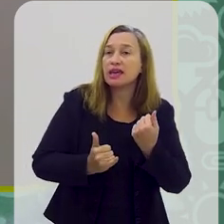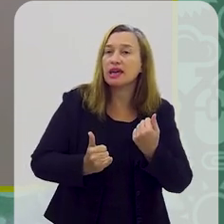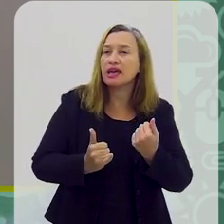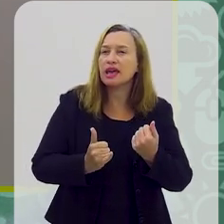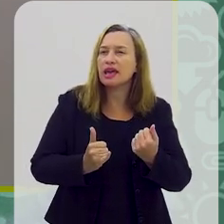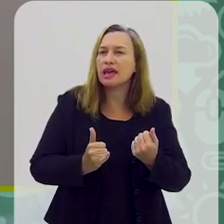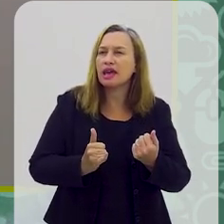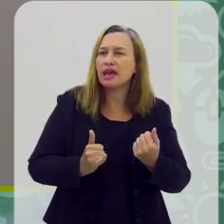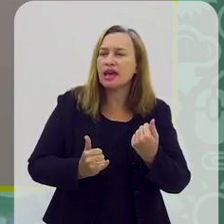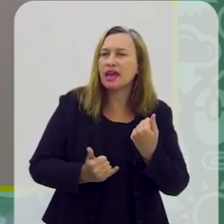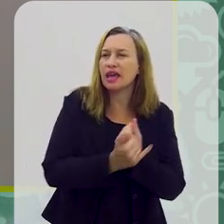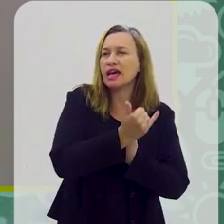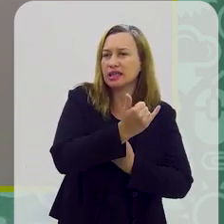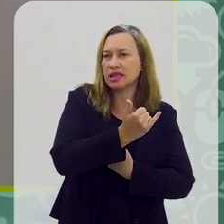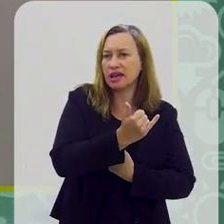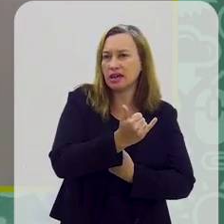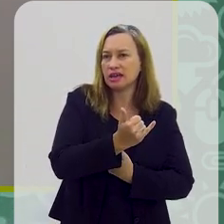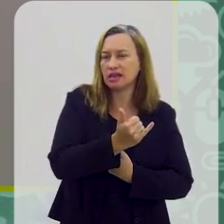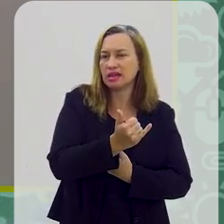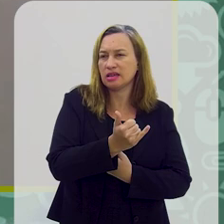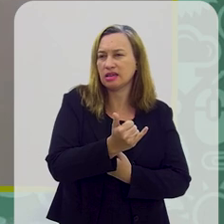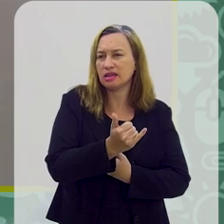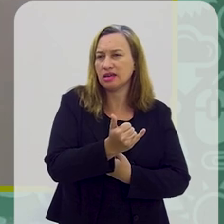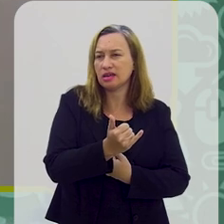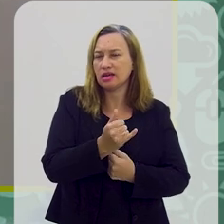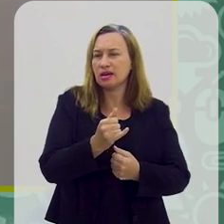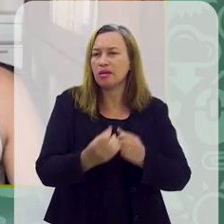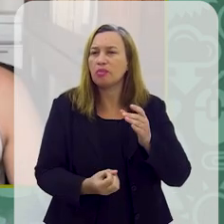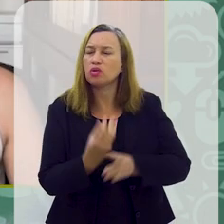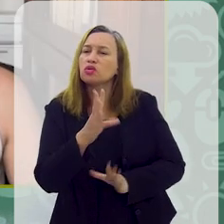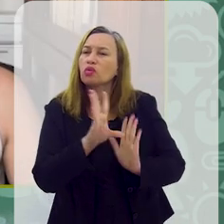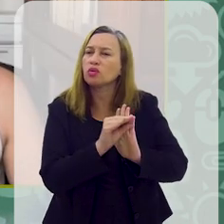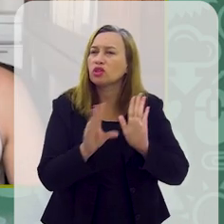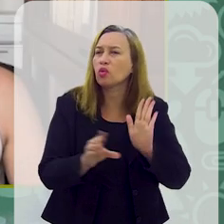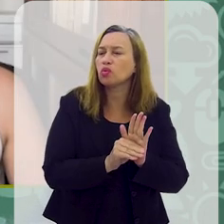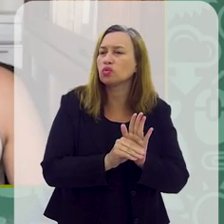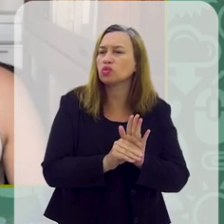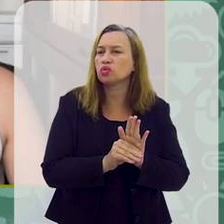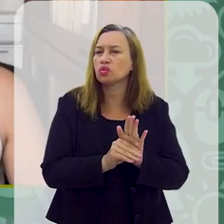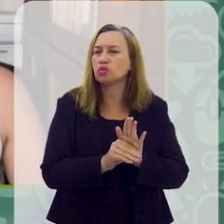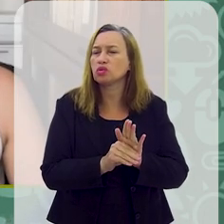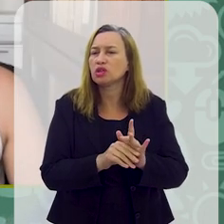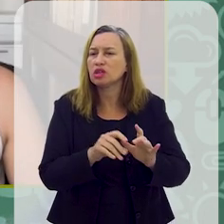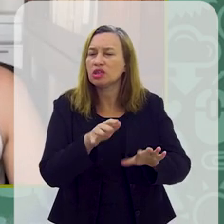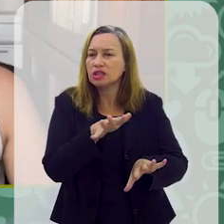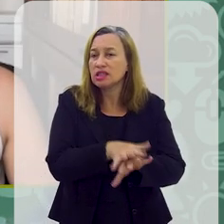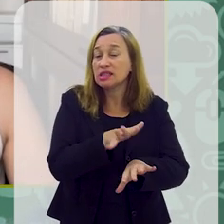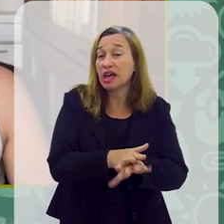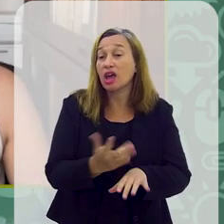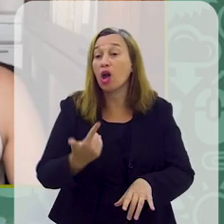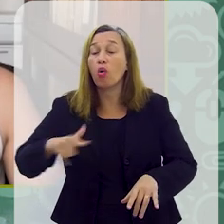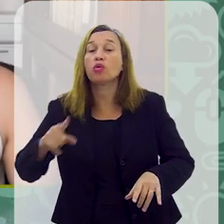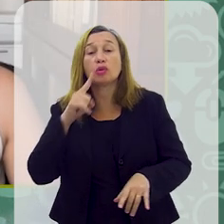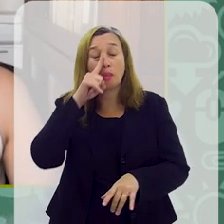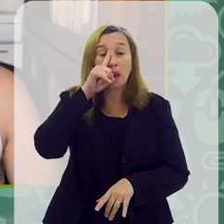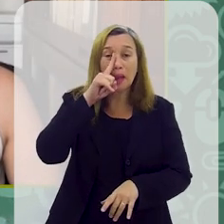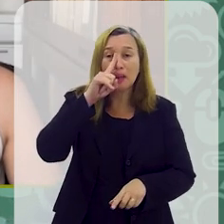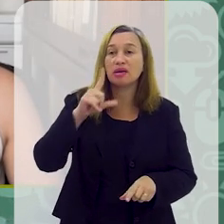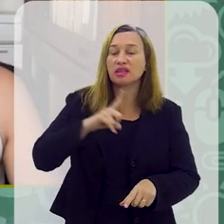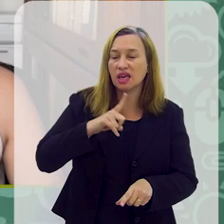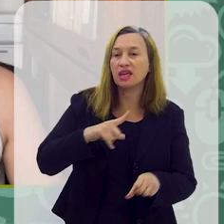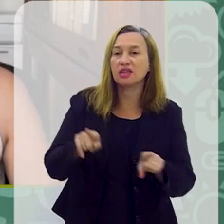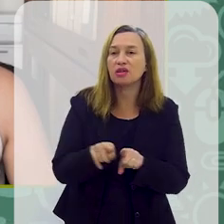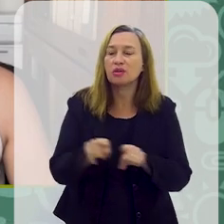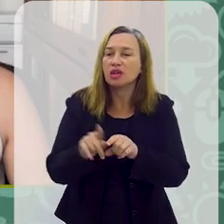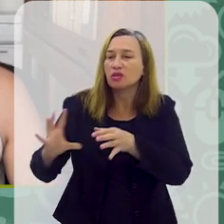para produzir conteúdo pornográfico. Pois Tá? é. Então, assim, esse é um outro risco também que